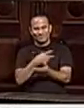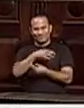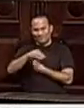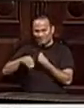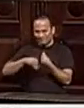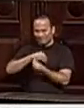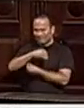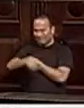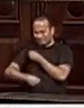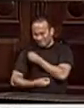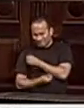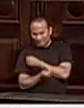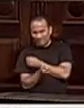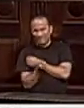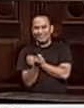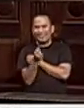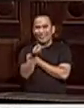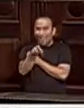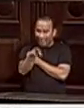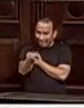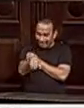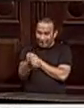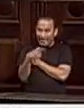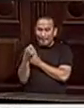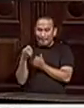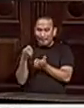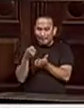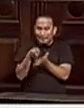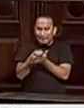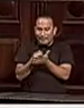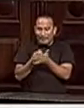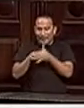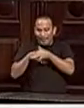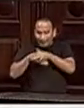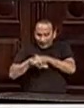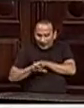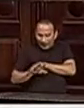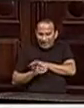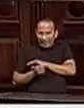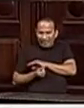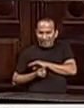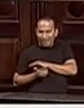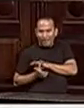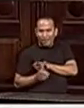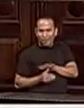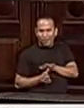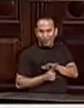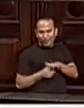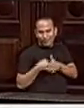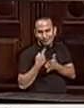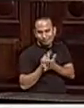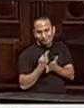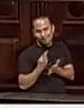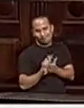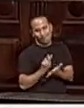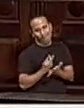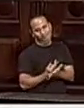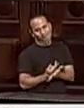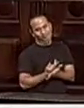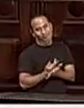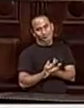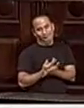da dinheirama que era colocado no bolso de forma totalmente inescrupulosa